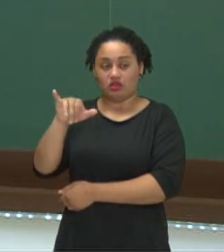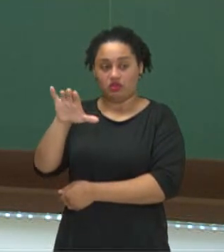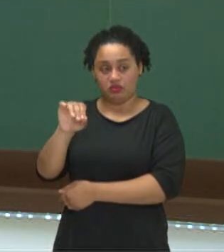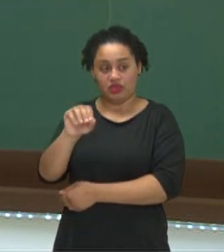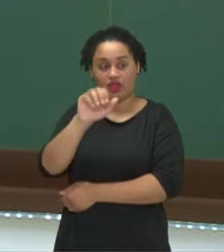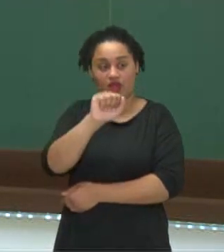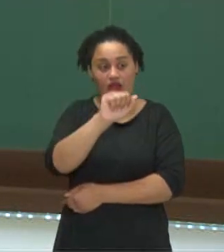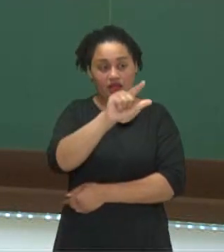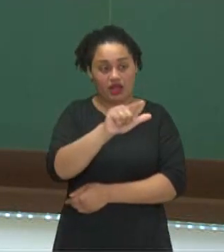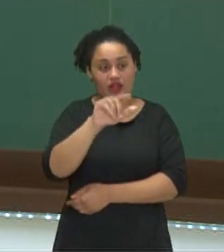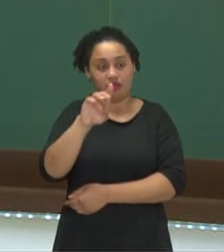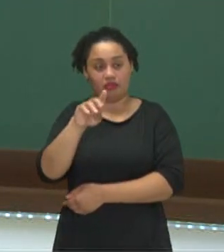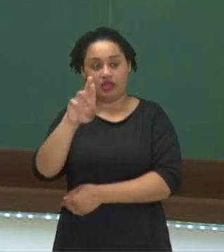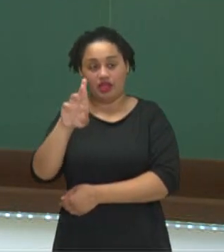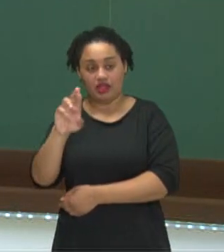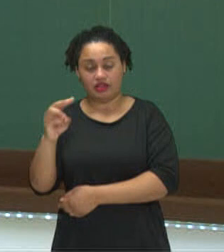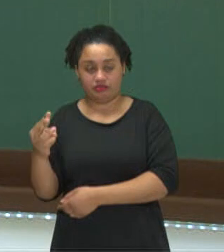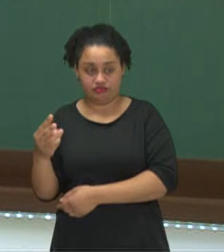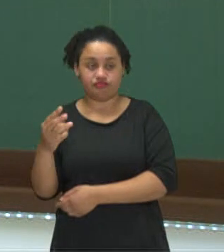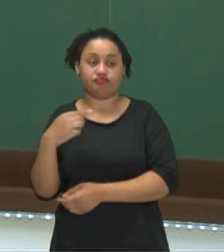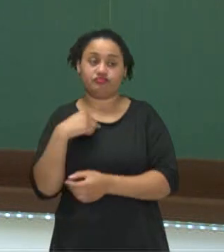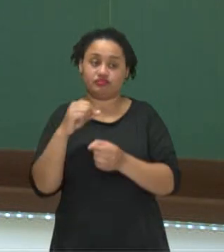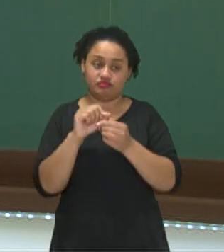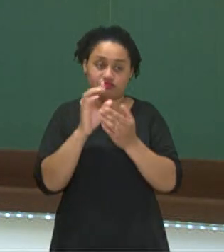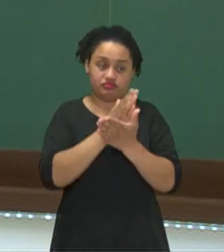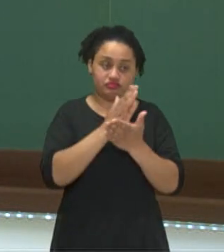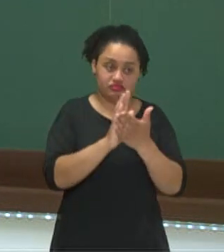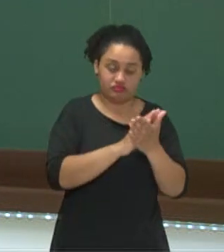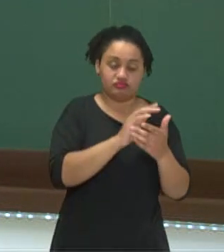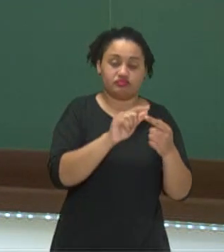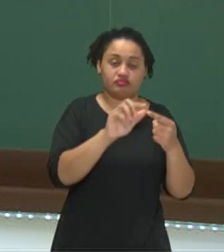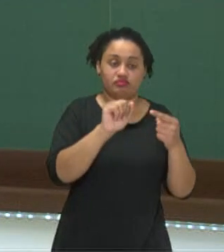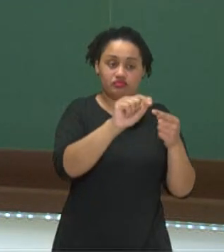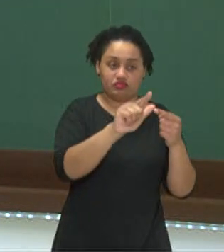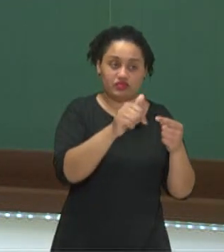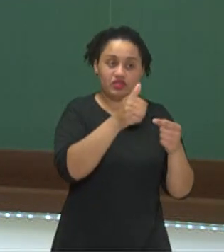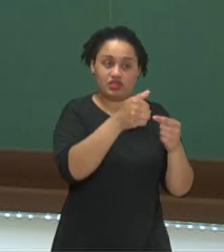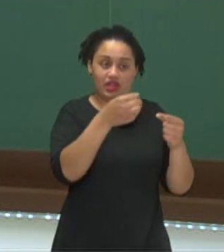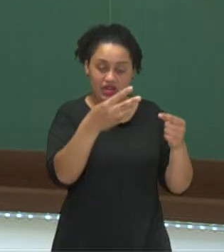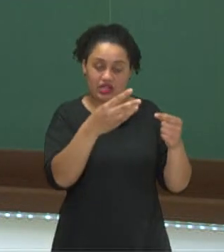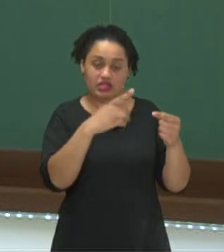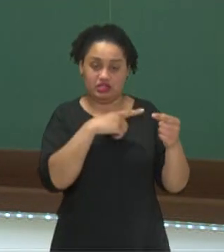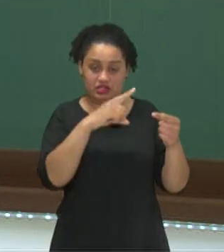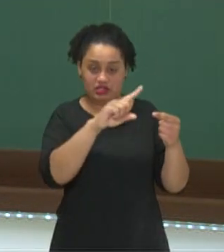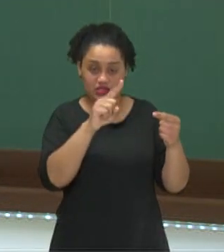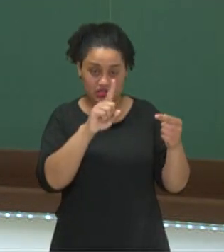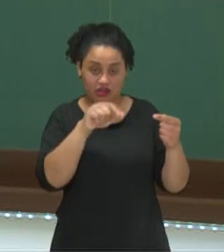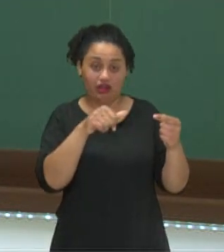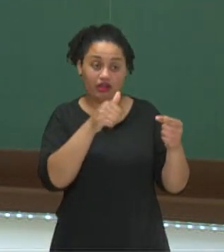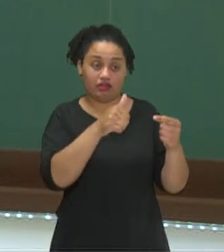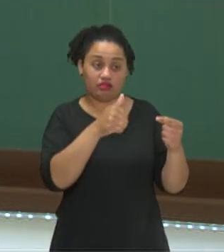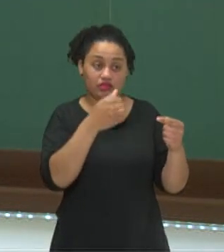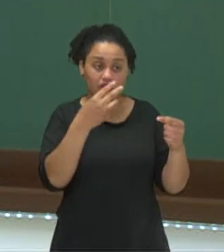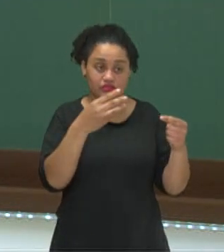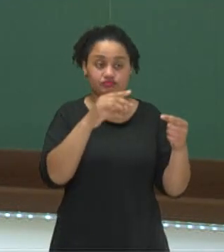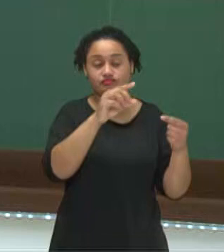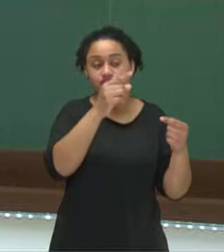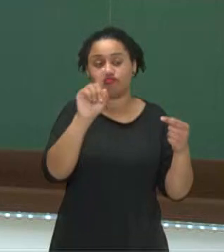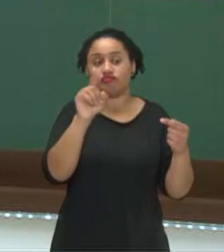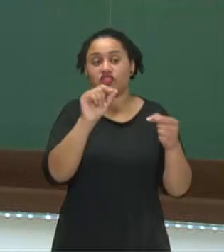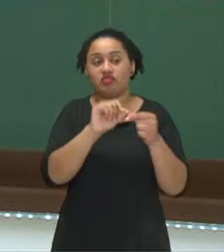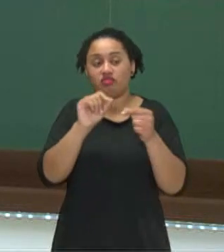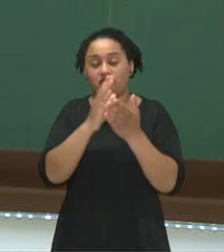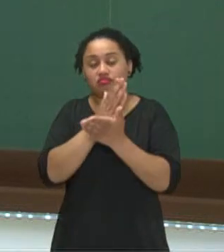Então, seguindo a sequência, distribuição eletrônica dos 13 elétrons que tenho no alumínio quando átomo neutro.